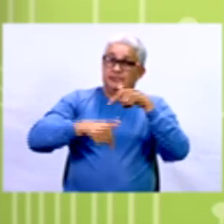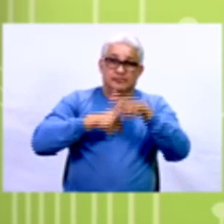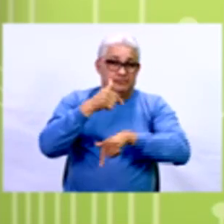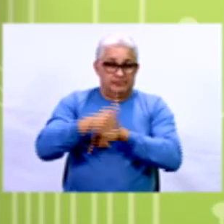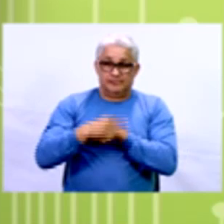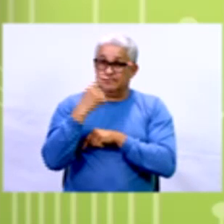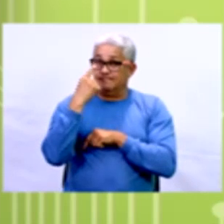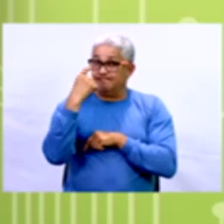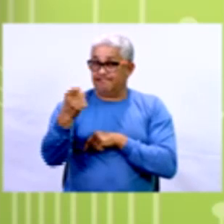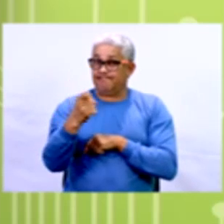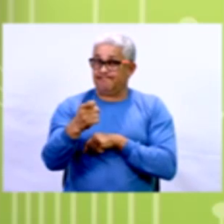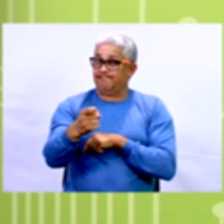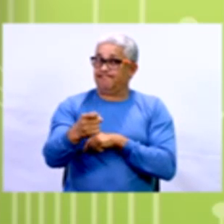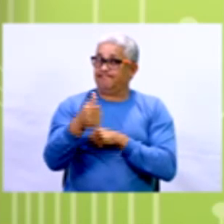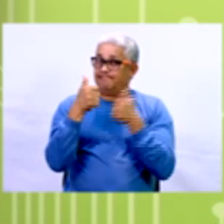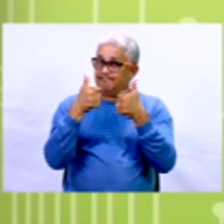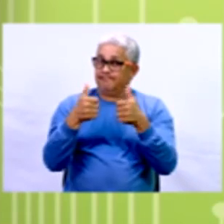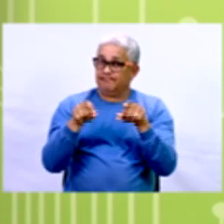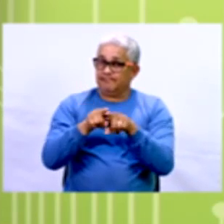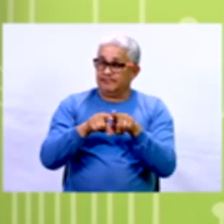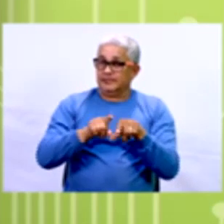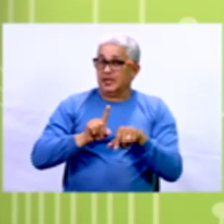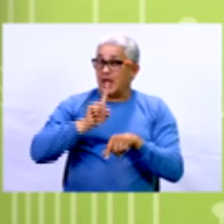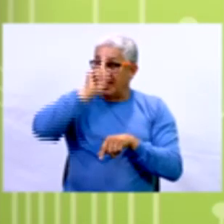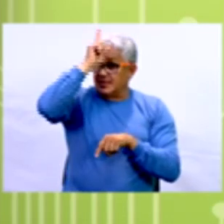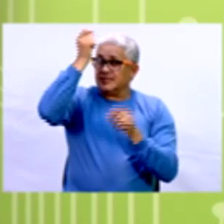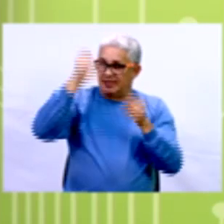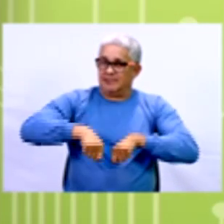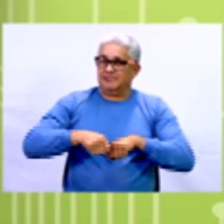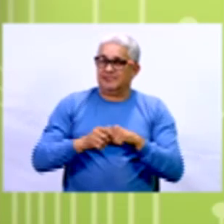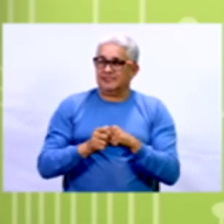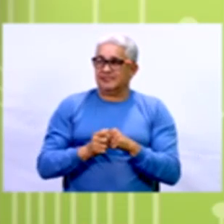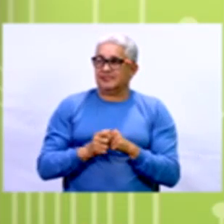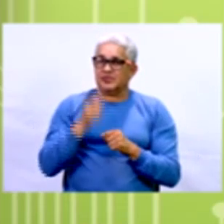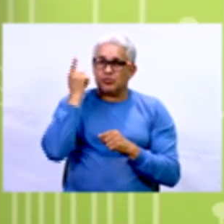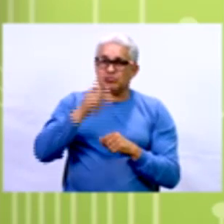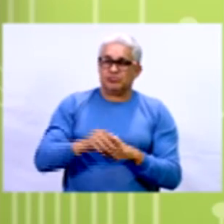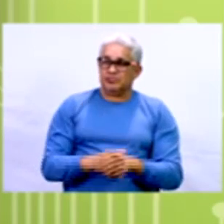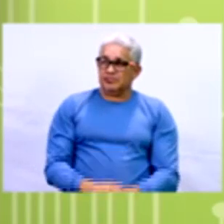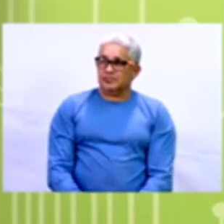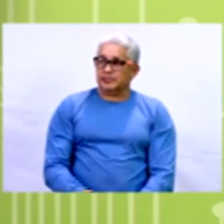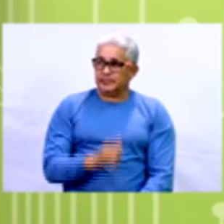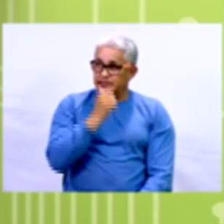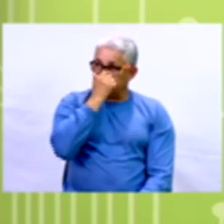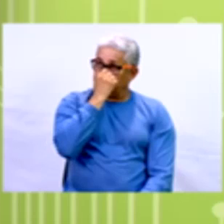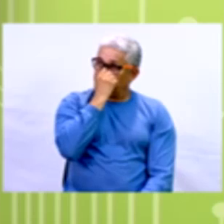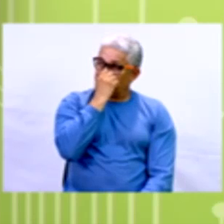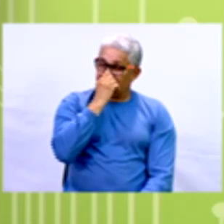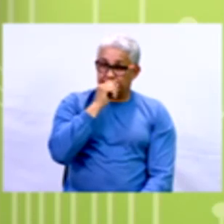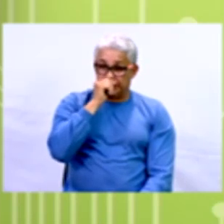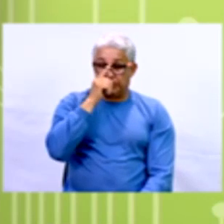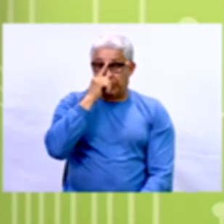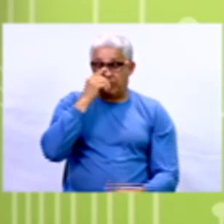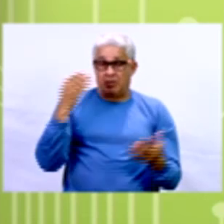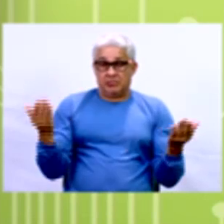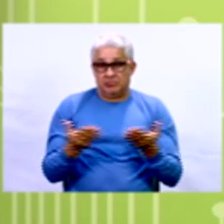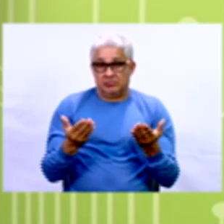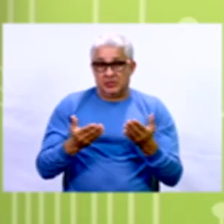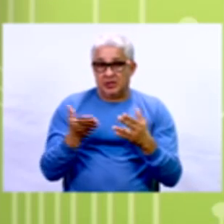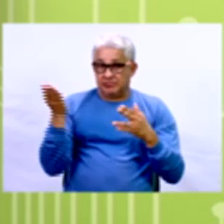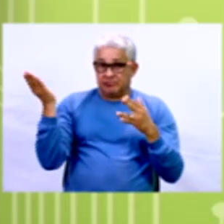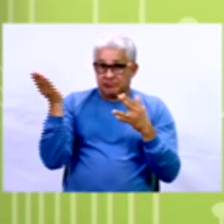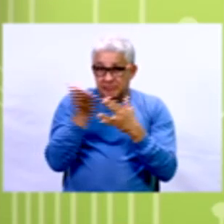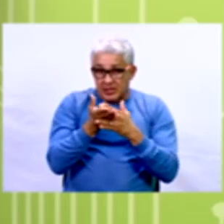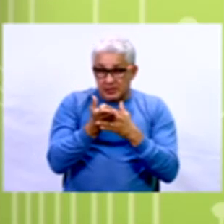muito interessante, quem é criativo se dá muito bem nisso, certo? E aí agora vocês vão ter aí um tempinho